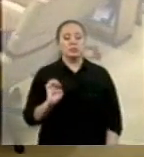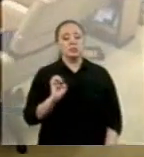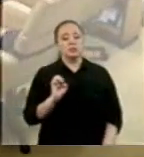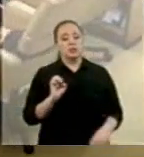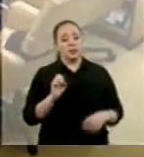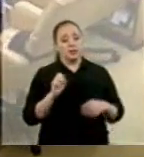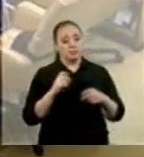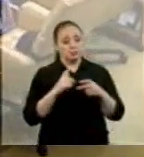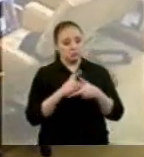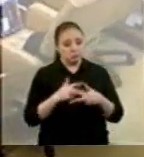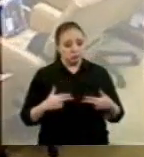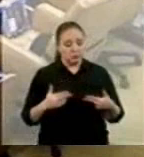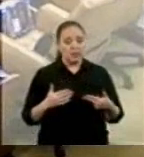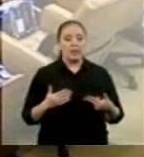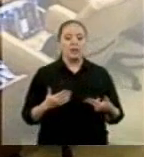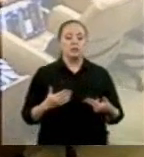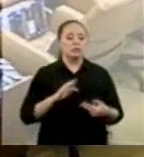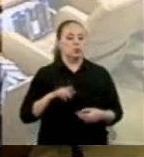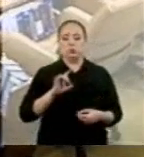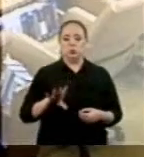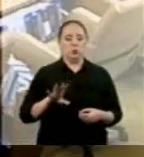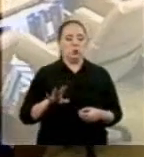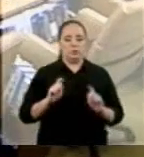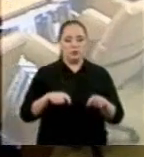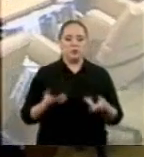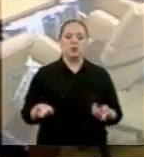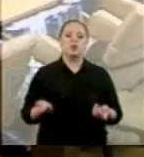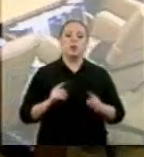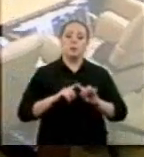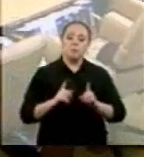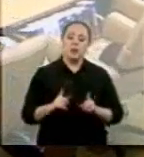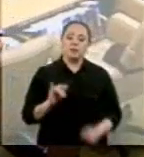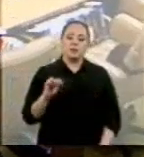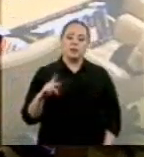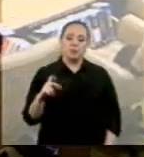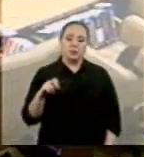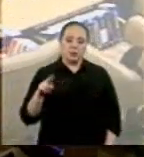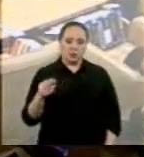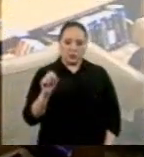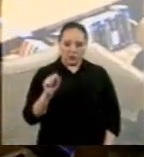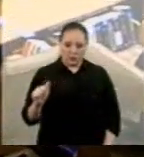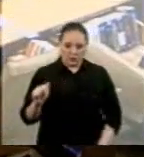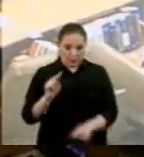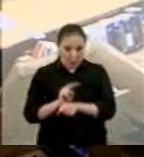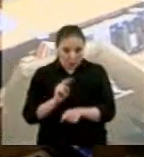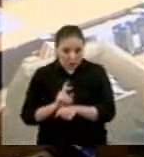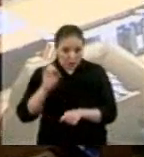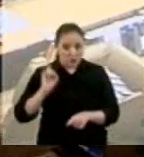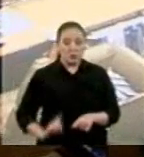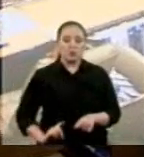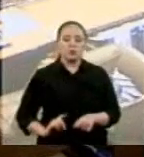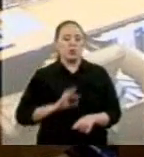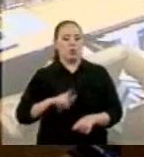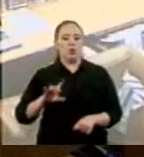constitucionalização prospectiva, é não só possível, mas imperiosa para resguardar direitos e